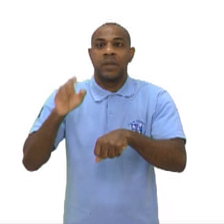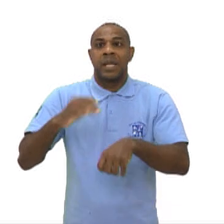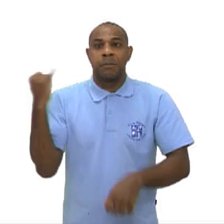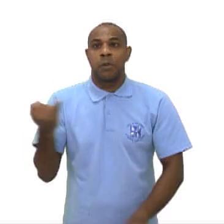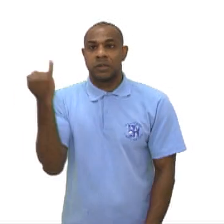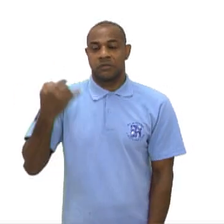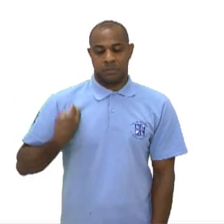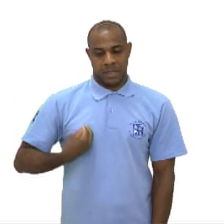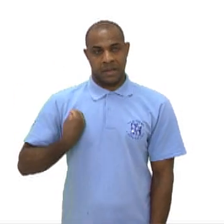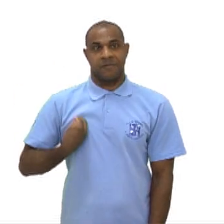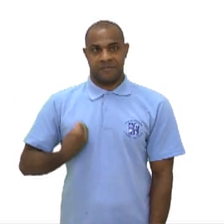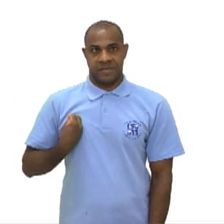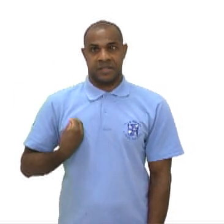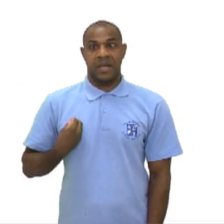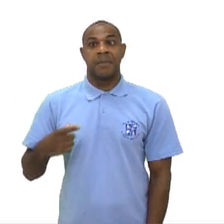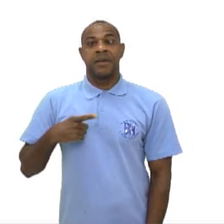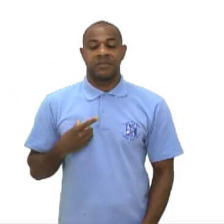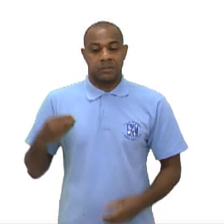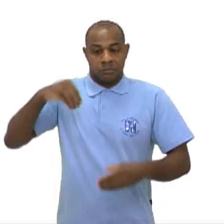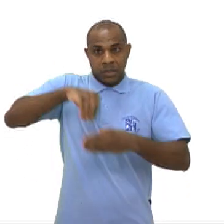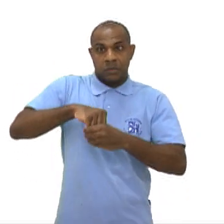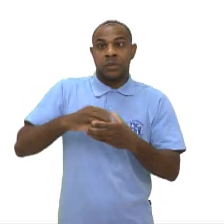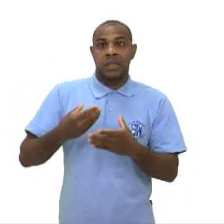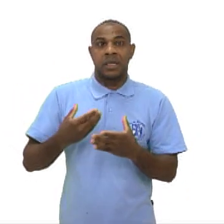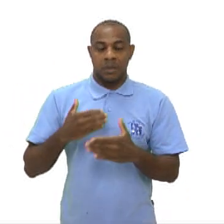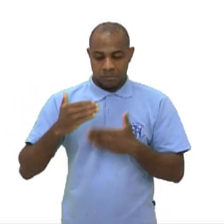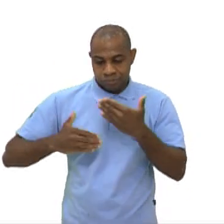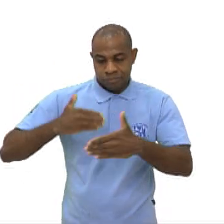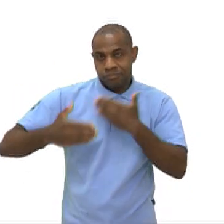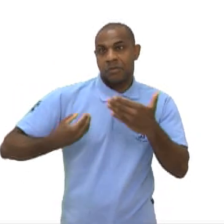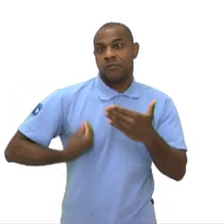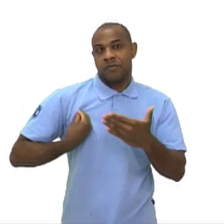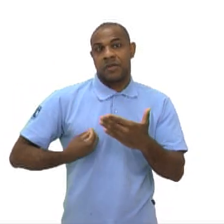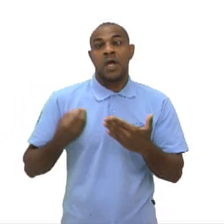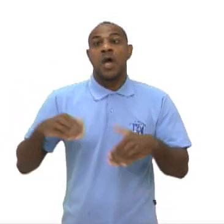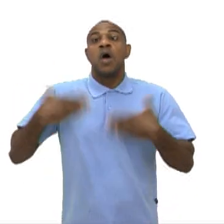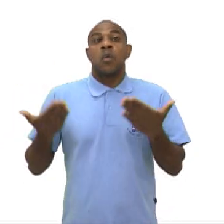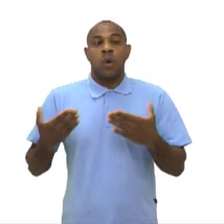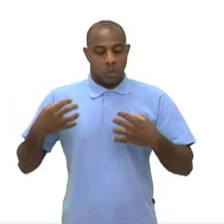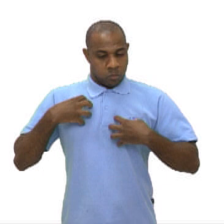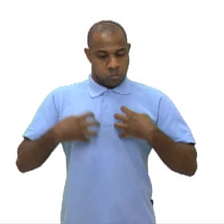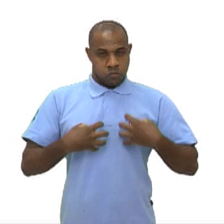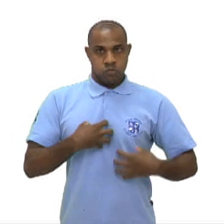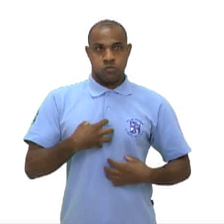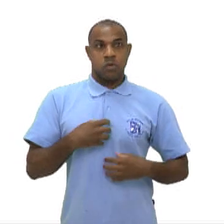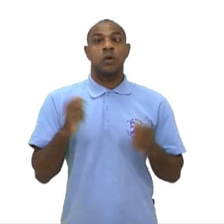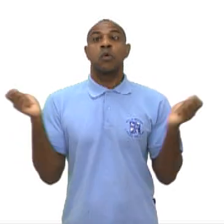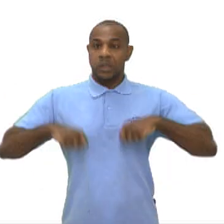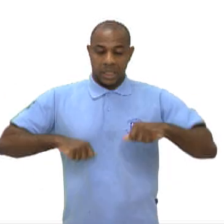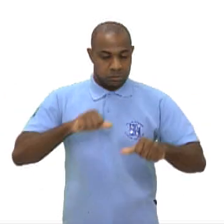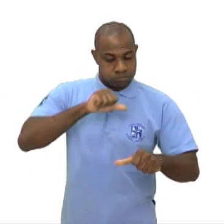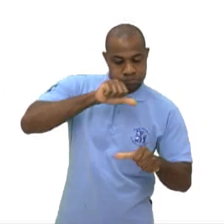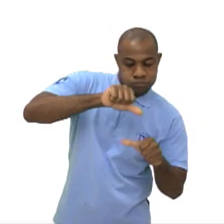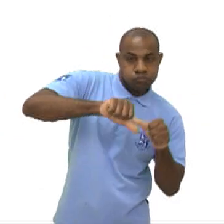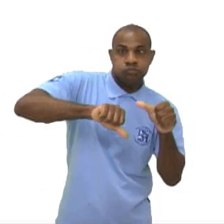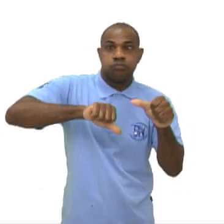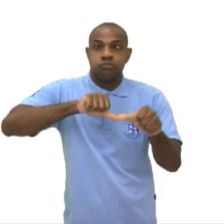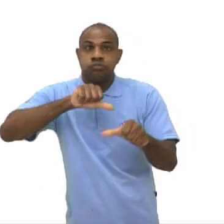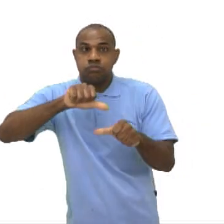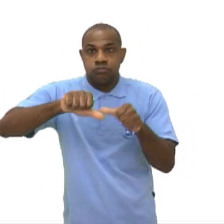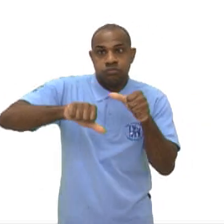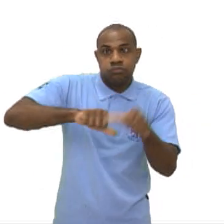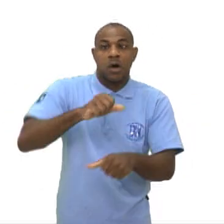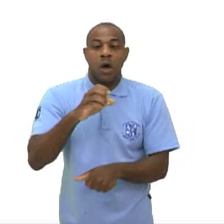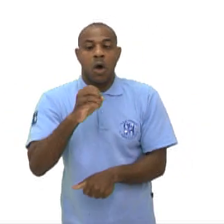vida, pois faz parte da composição dos seres vivos. Quais organismos conseguem fazer a transição do carbono inorgânico para